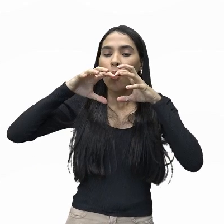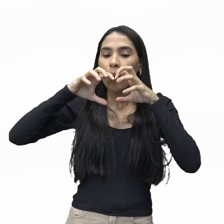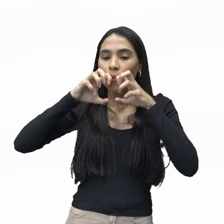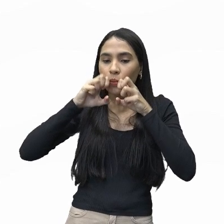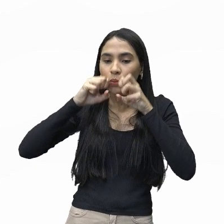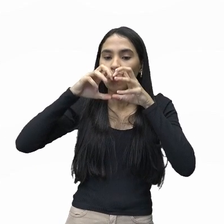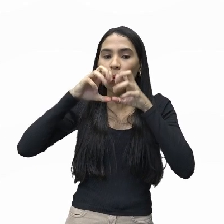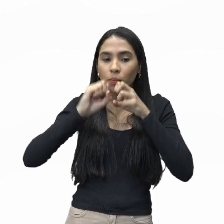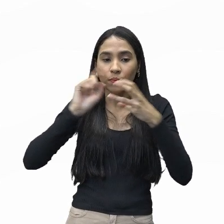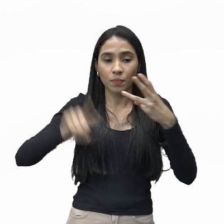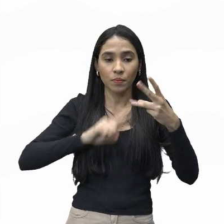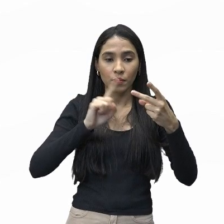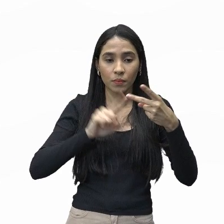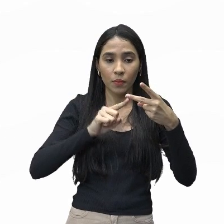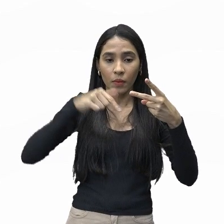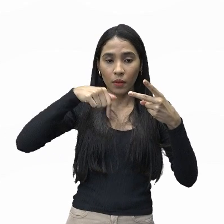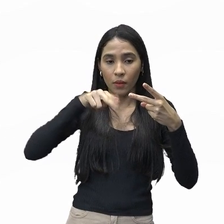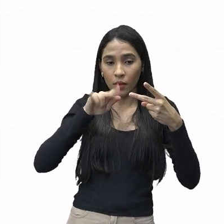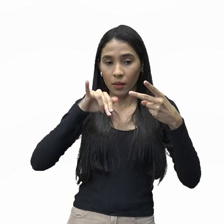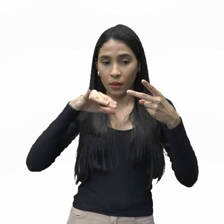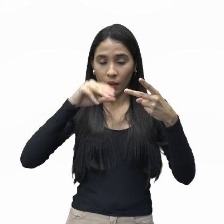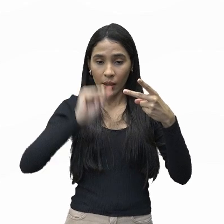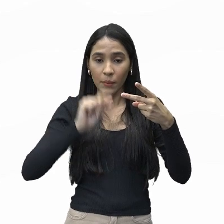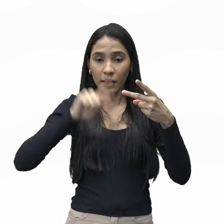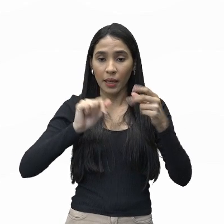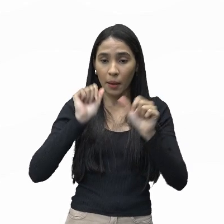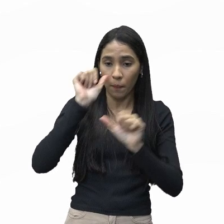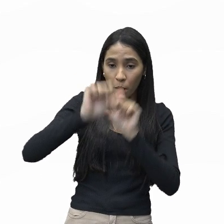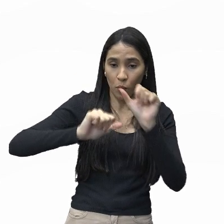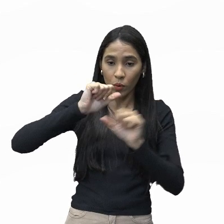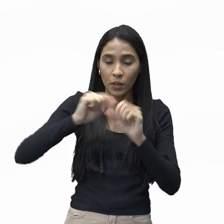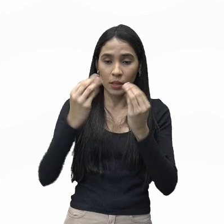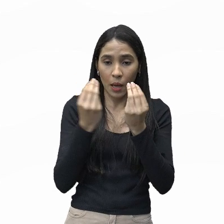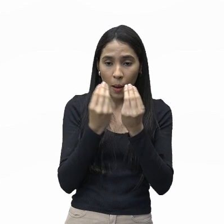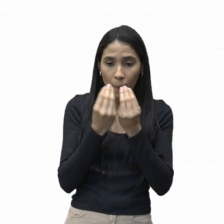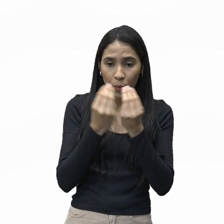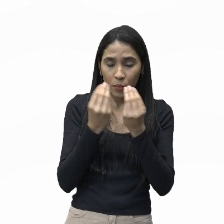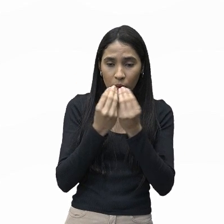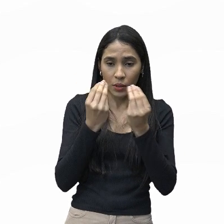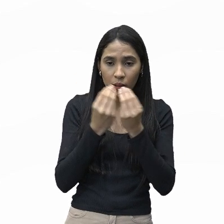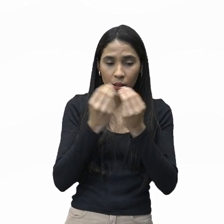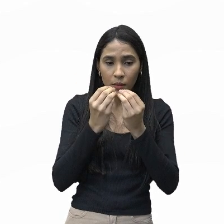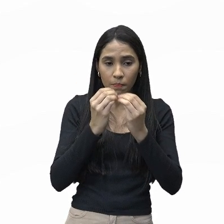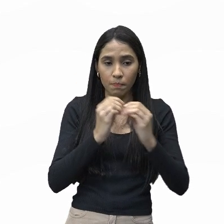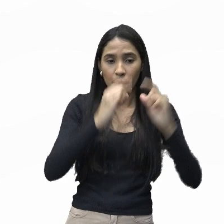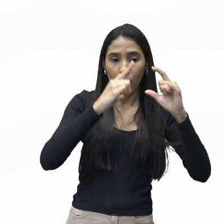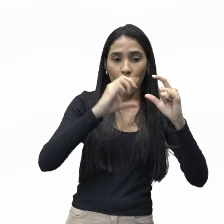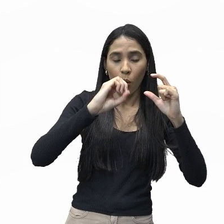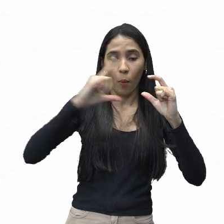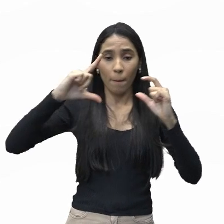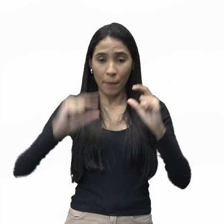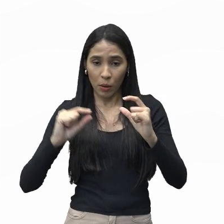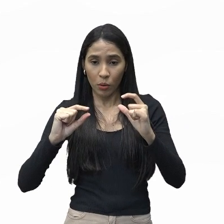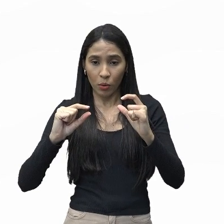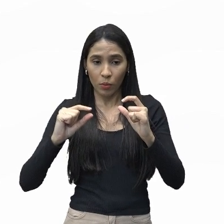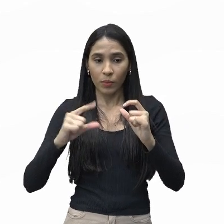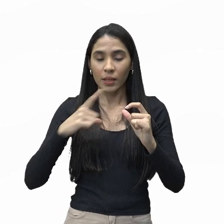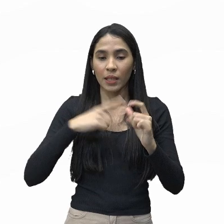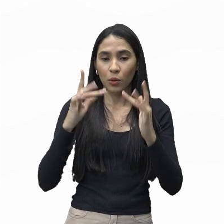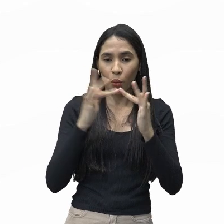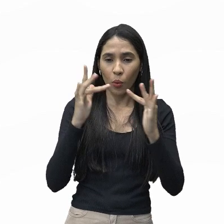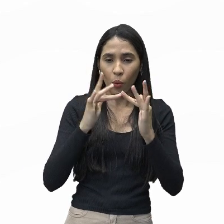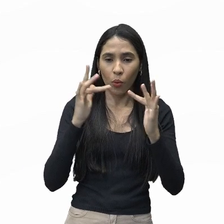ter a digestão química, que é a transformação das moléculas maiores em moléculas menores através das